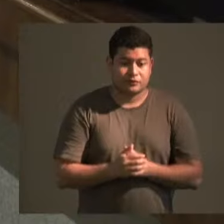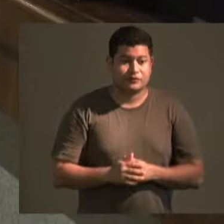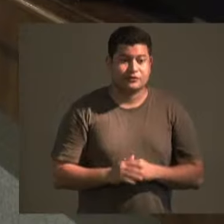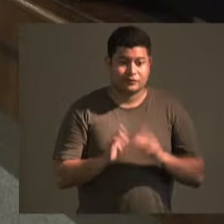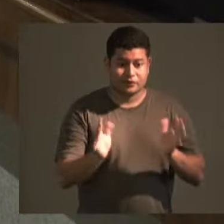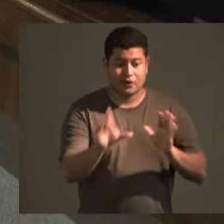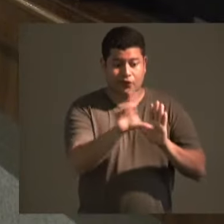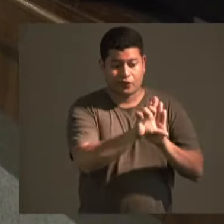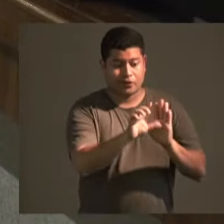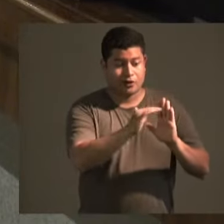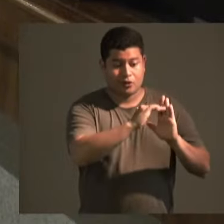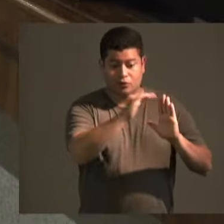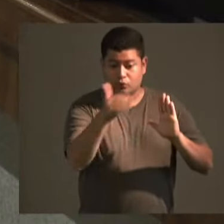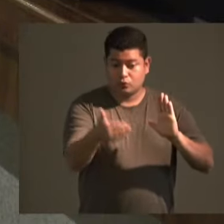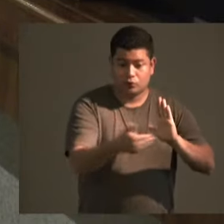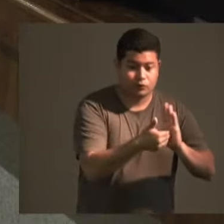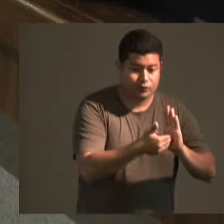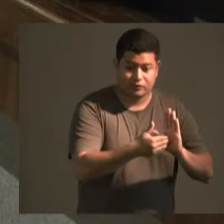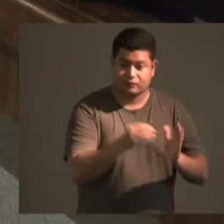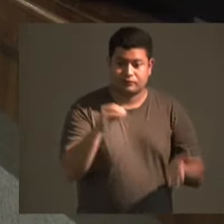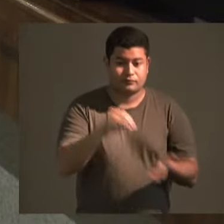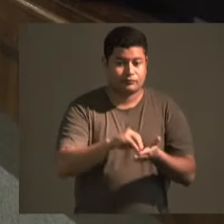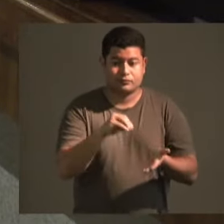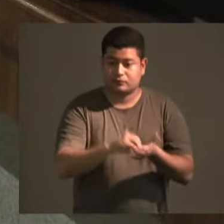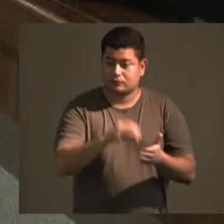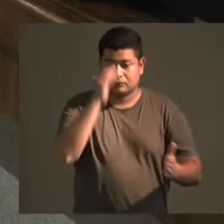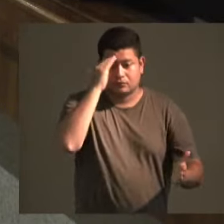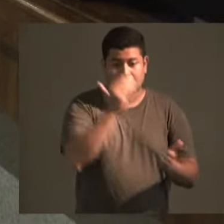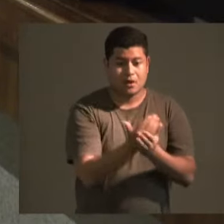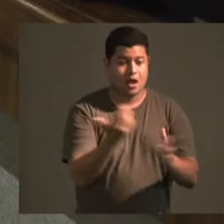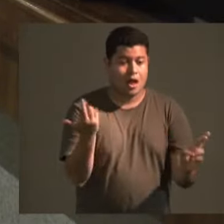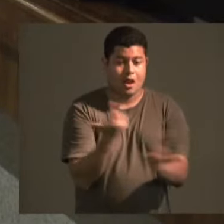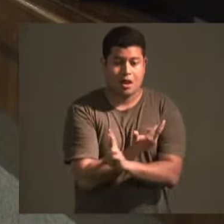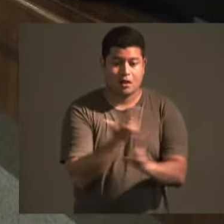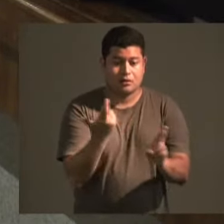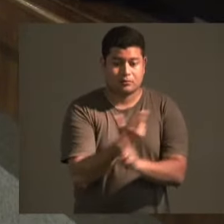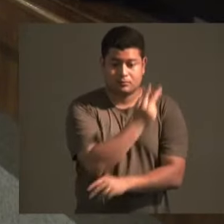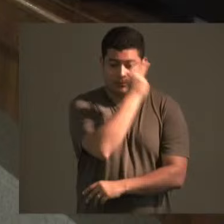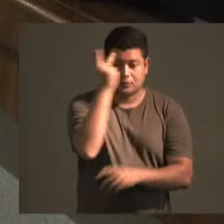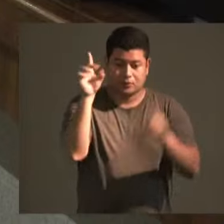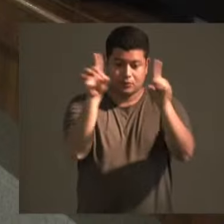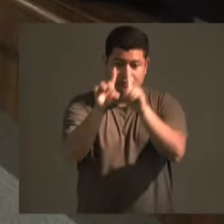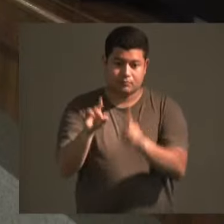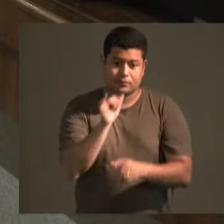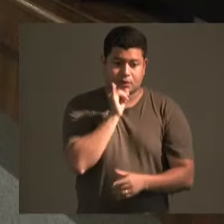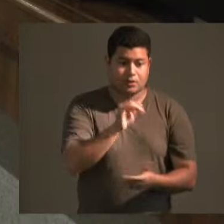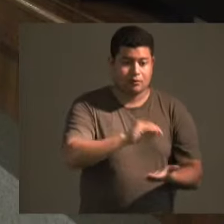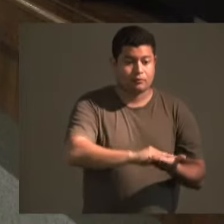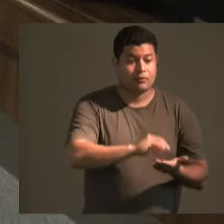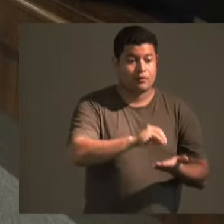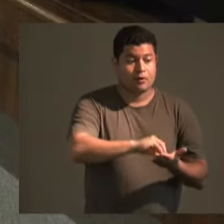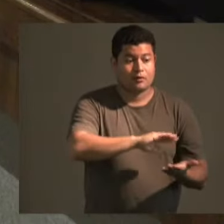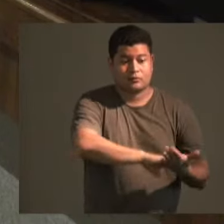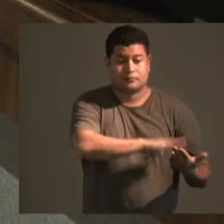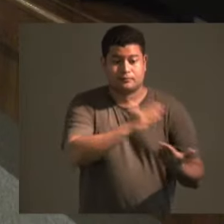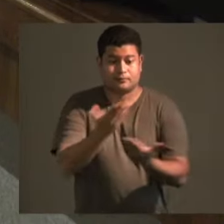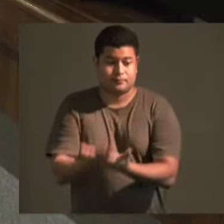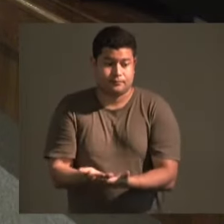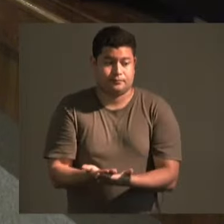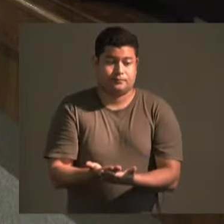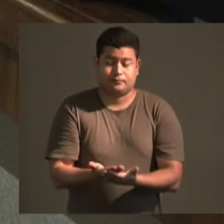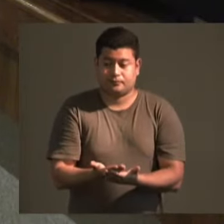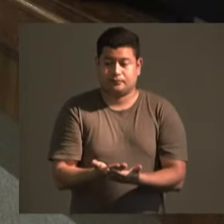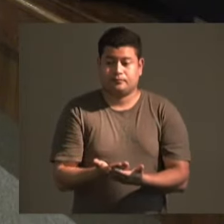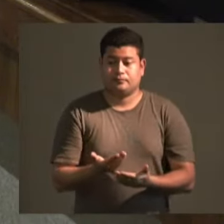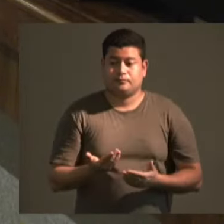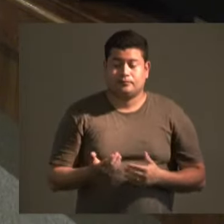toda a legislação, né, relacionada às pessoas com deficiência. Nós não temos intérpretes. Quando nós